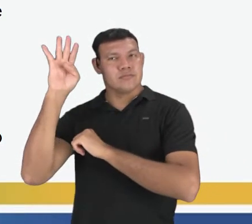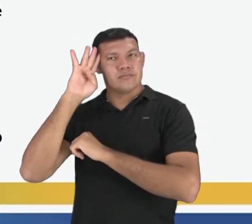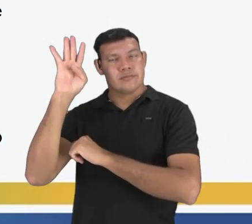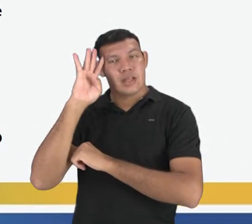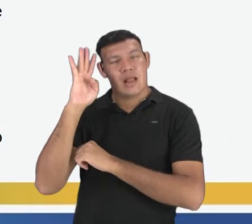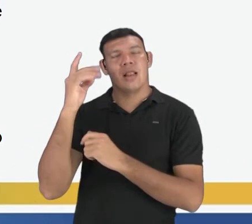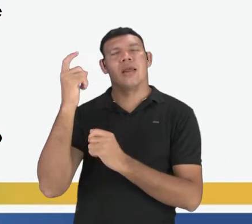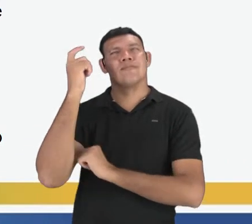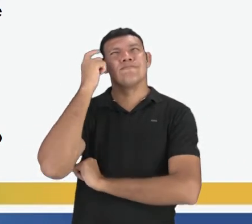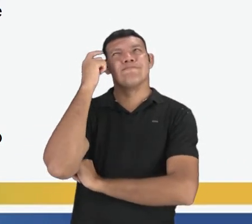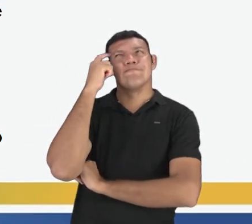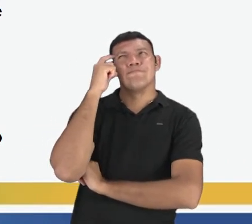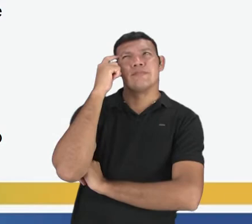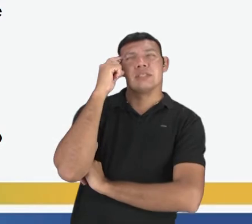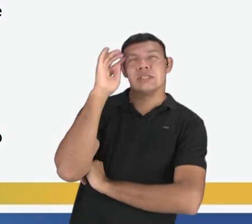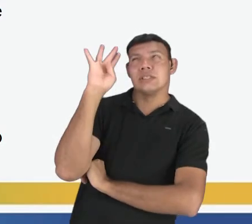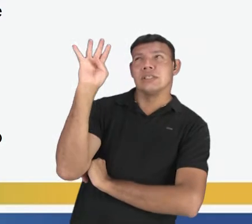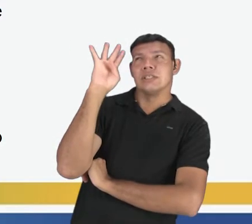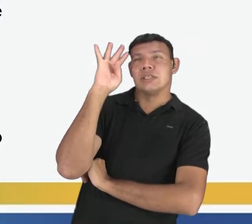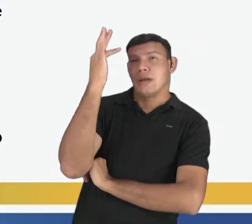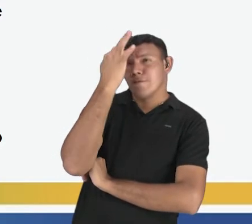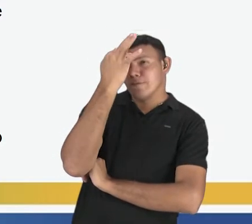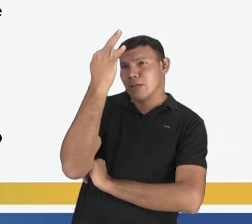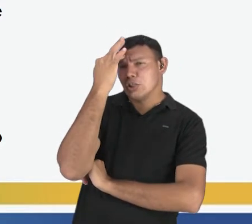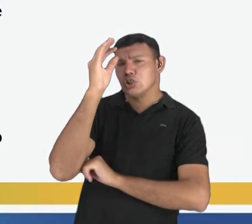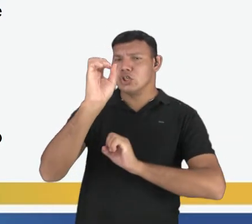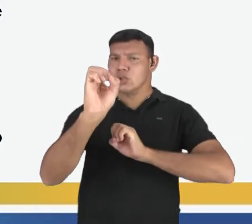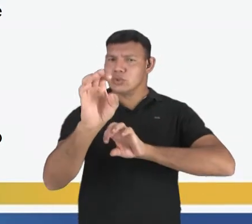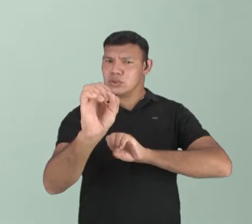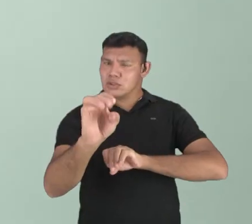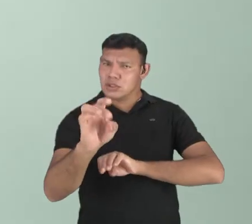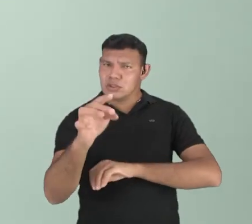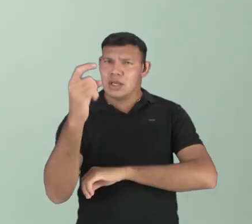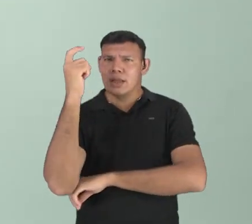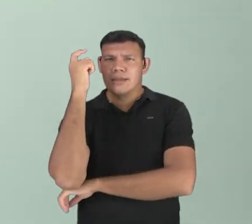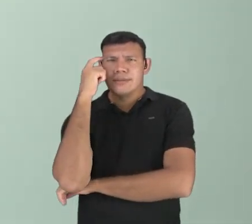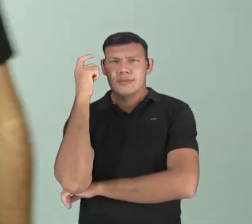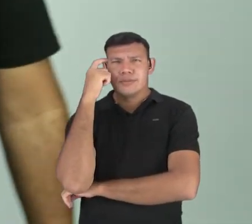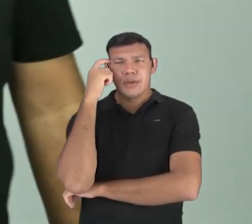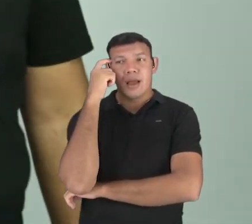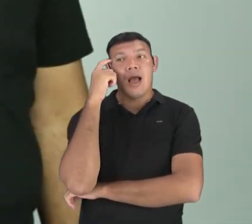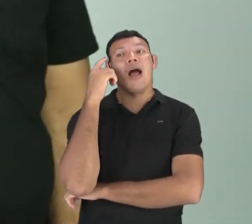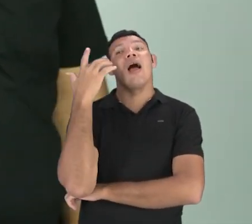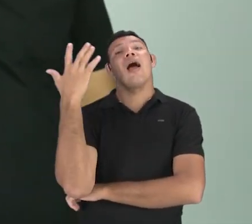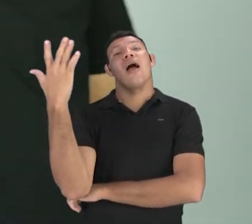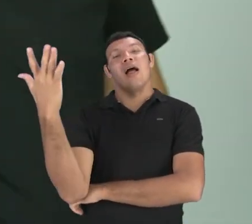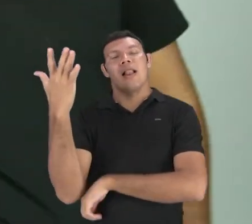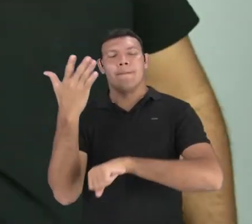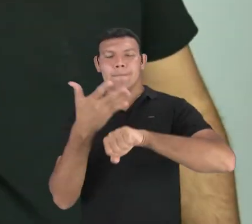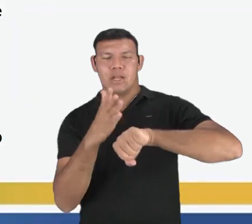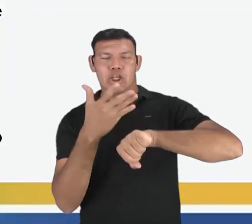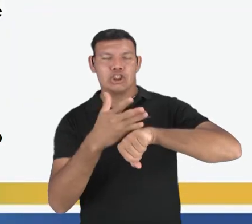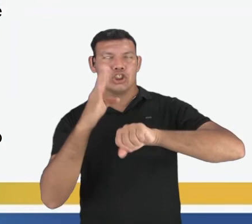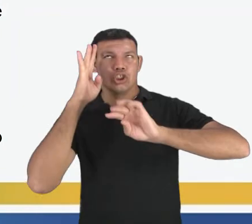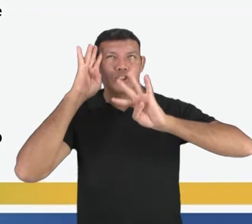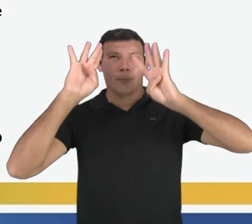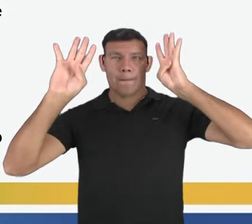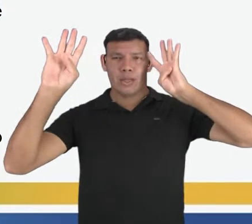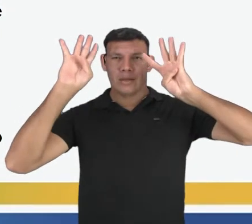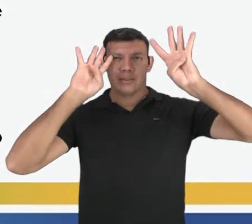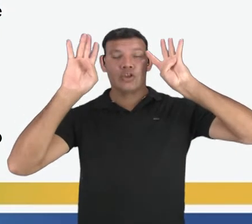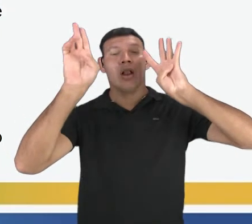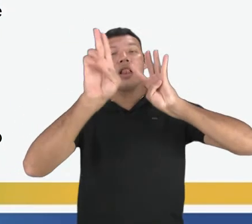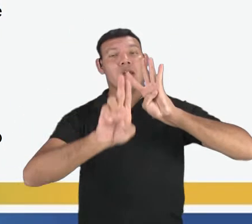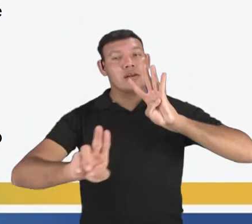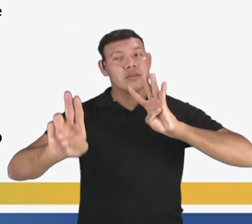pessoal, filosofar, a filosofia ensina você a filosofar, e ao filosofar, você